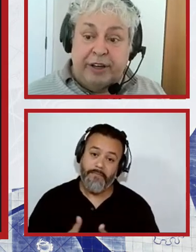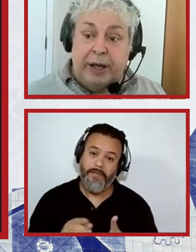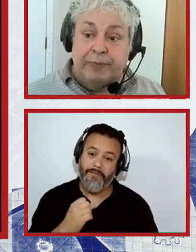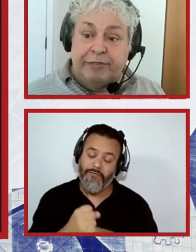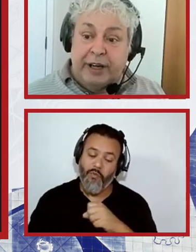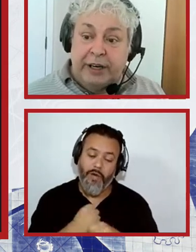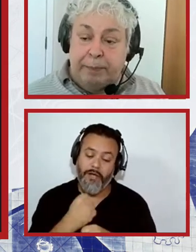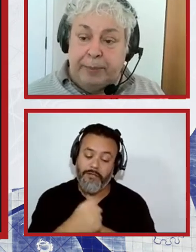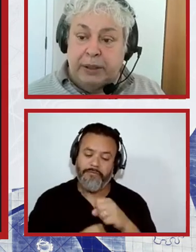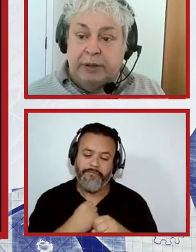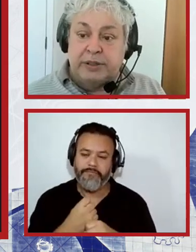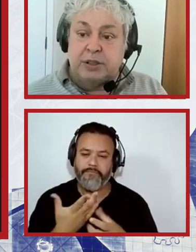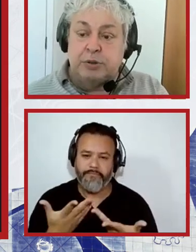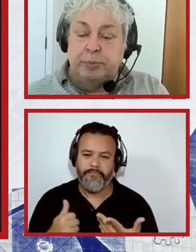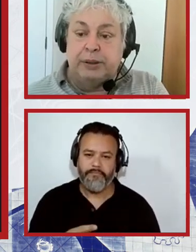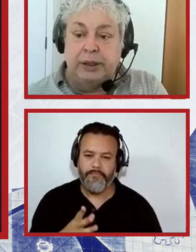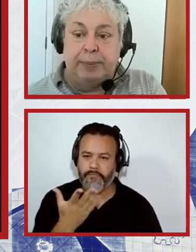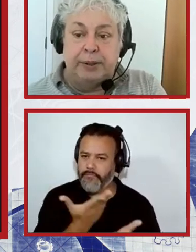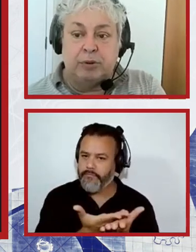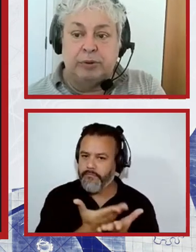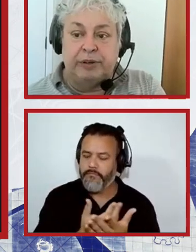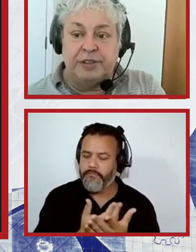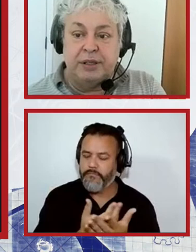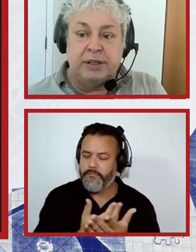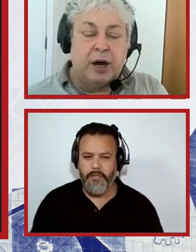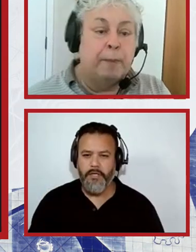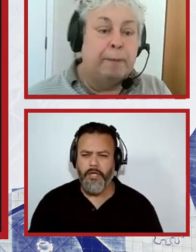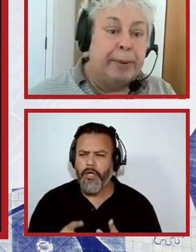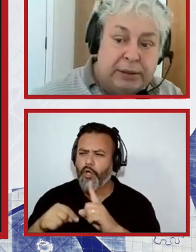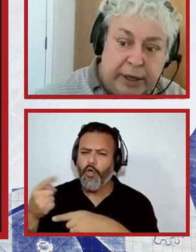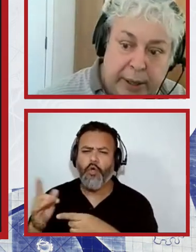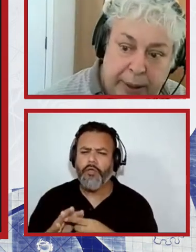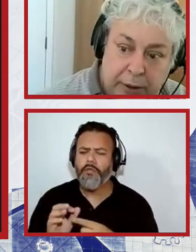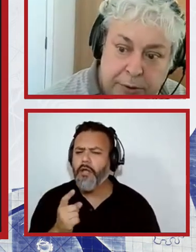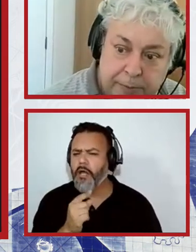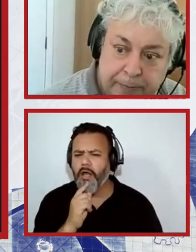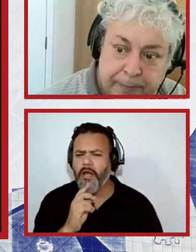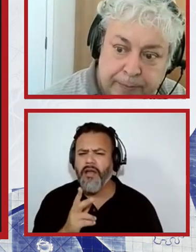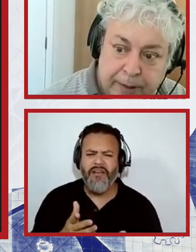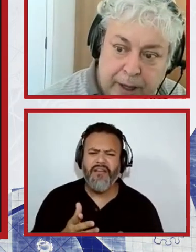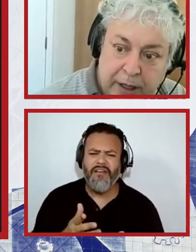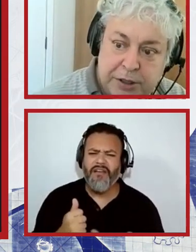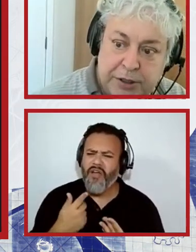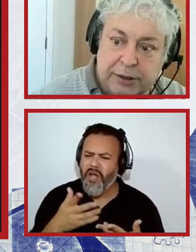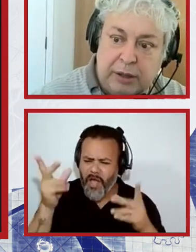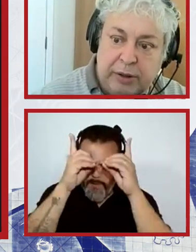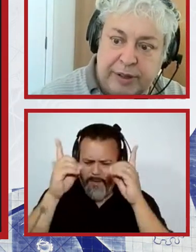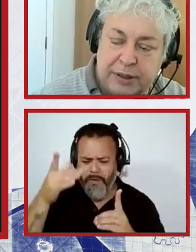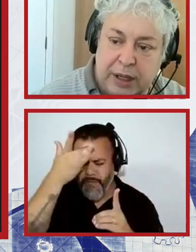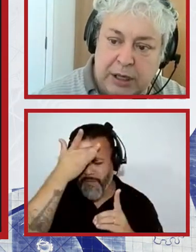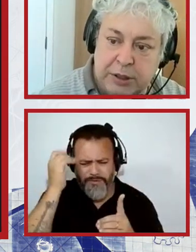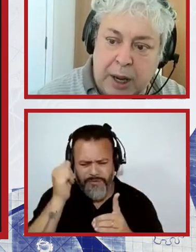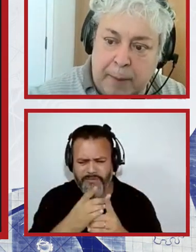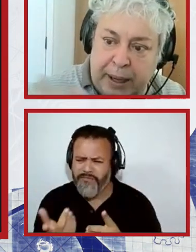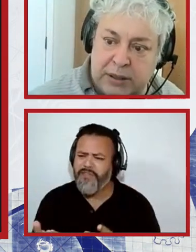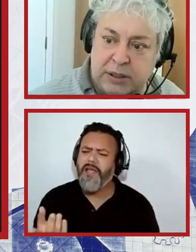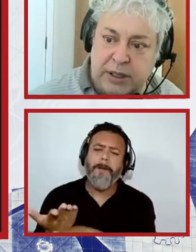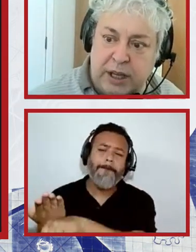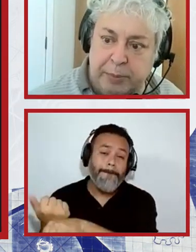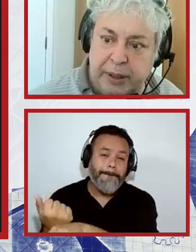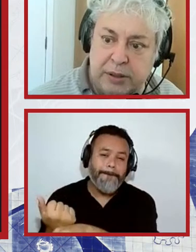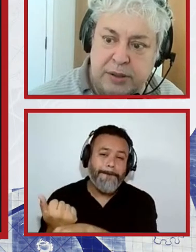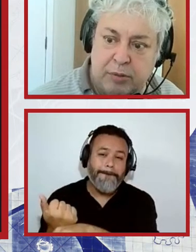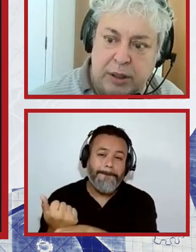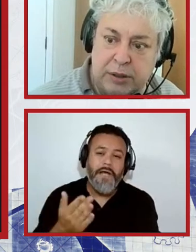coisa que eu queria falar, vale a pena você submeter a pessoa com deficiência a um pré-treinamento? Antes de entrar na universidade,